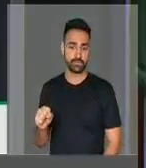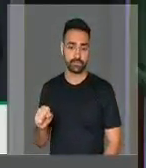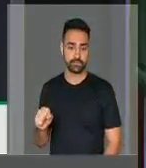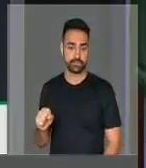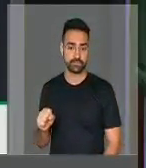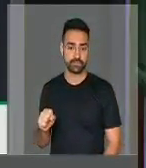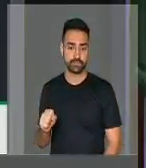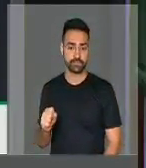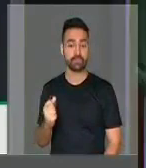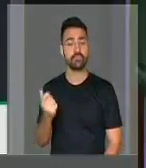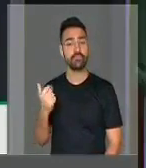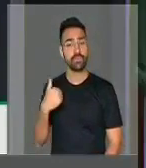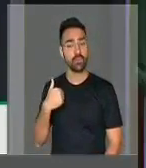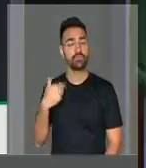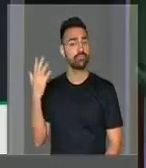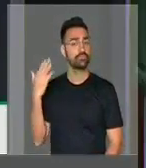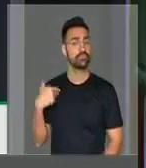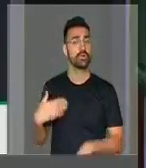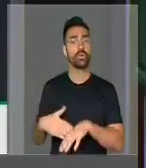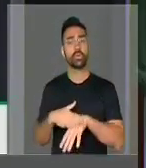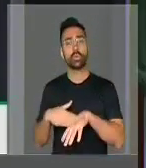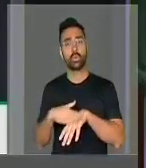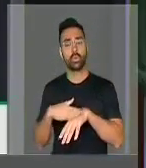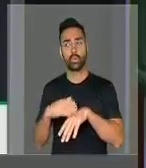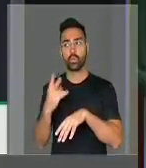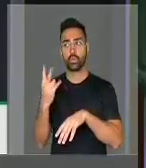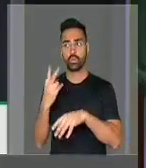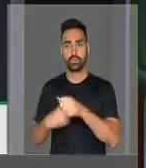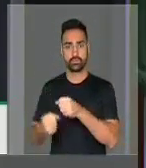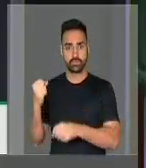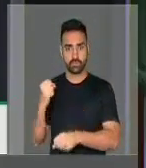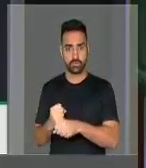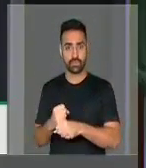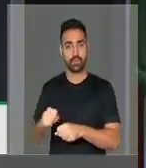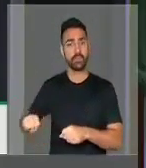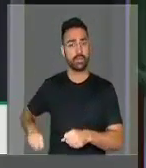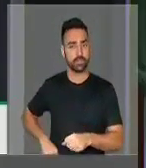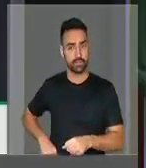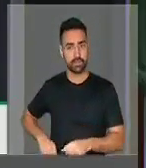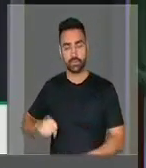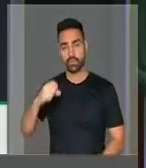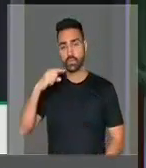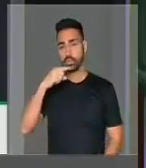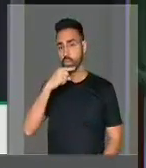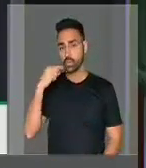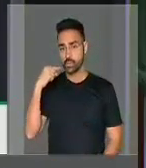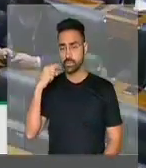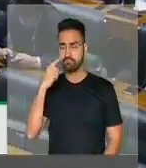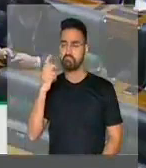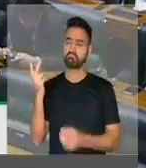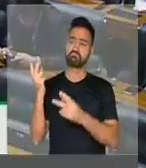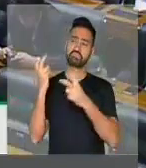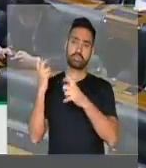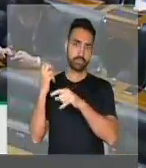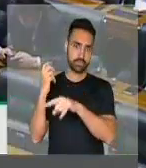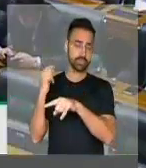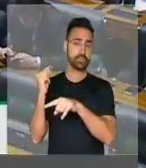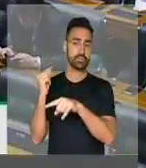Eu, conversando no ano retrasado com o embaixador russo, percebi como eles têm,